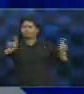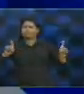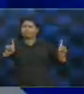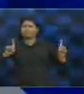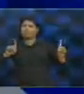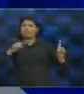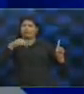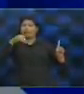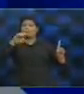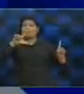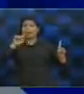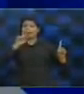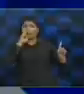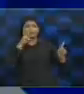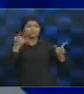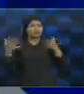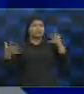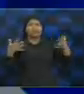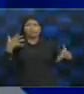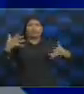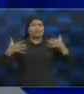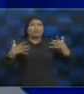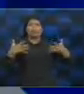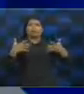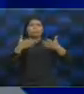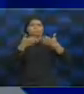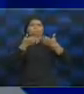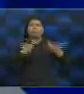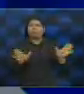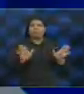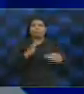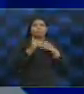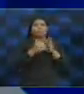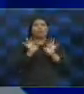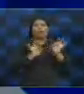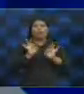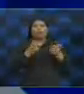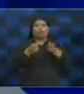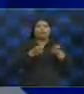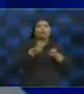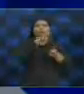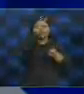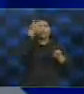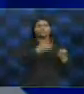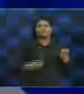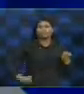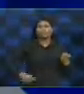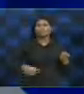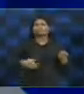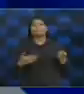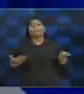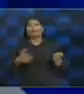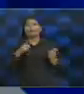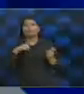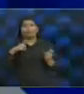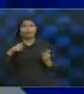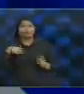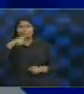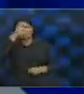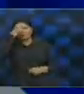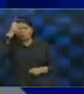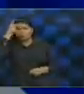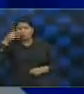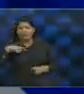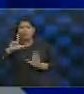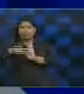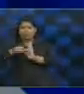desequilibrou completamente no plano fiscal o Amazonas, e nós mantemos as nossas contas saudáveis, não atrasa 13º salário,